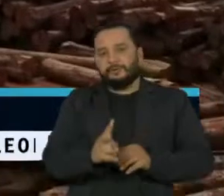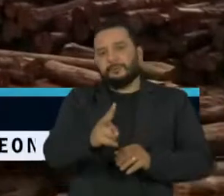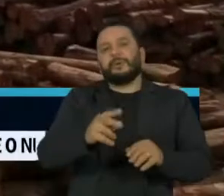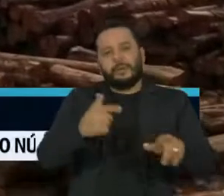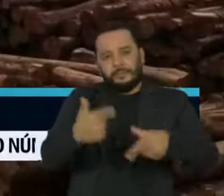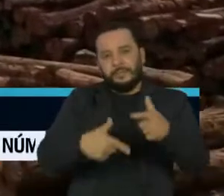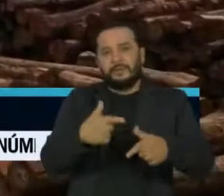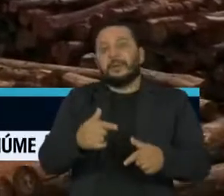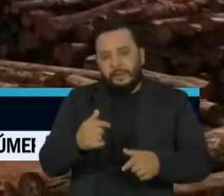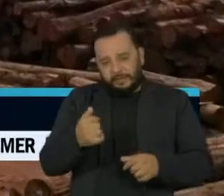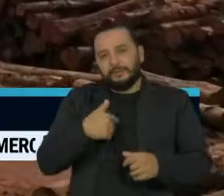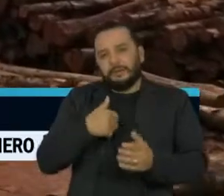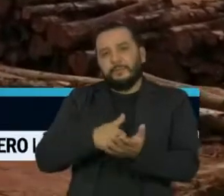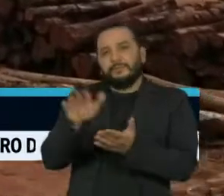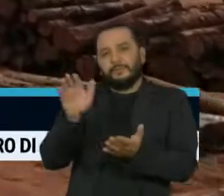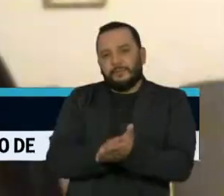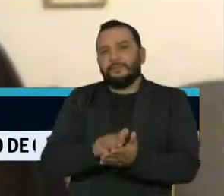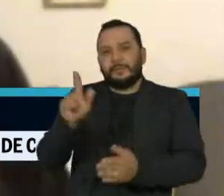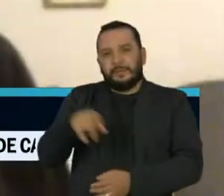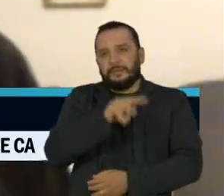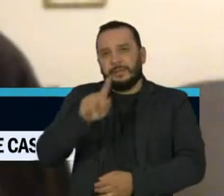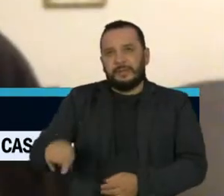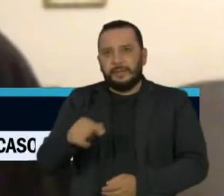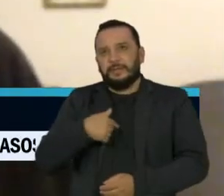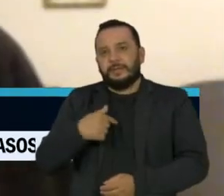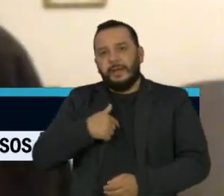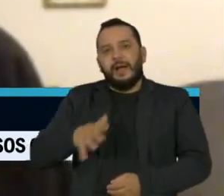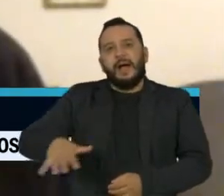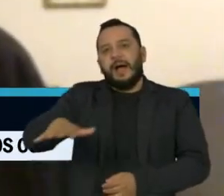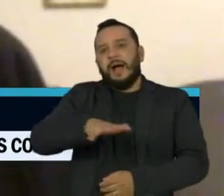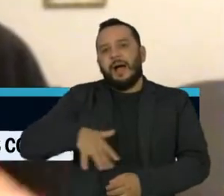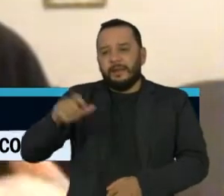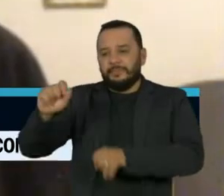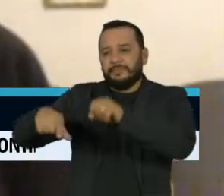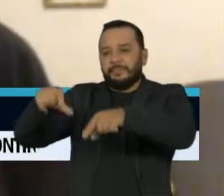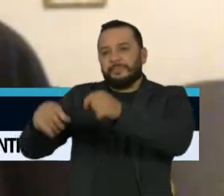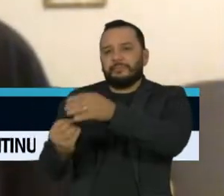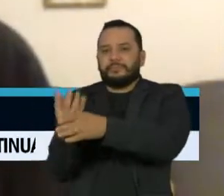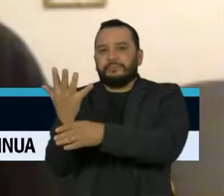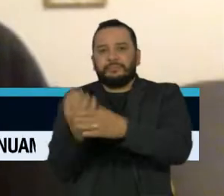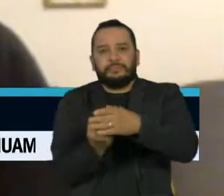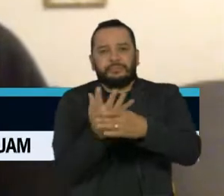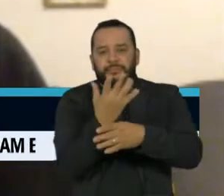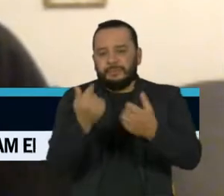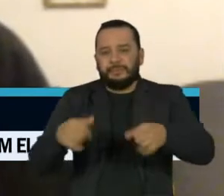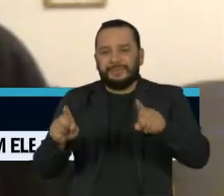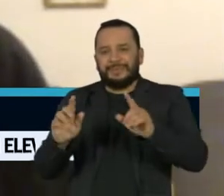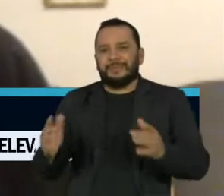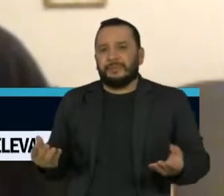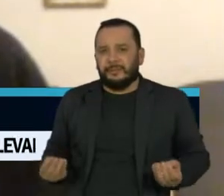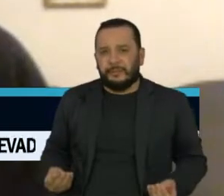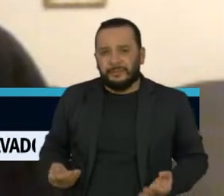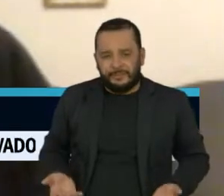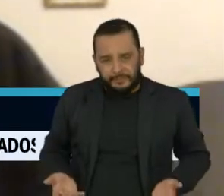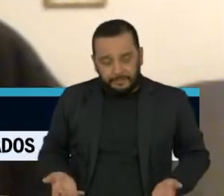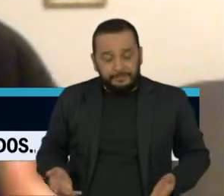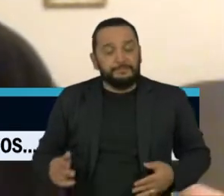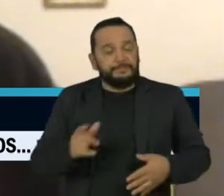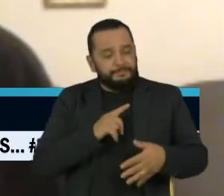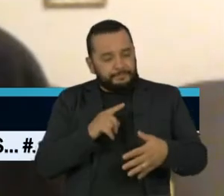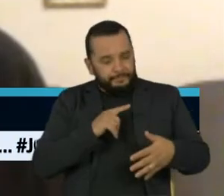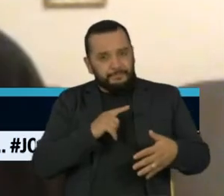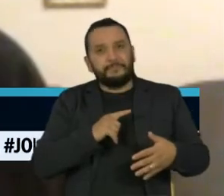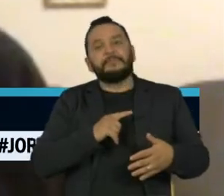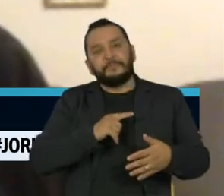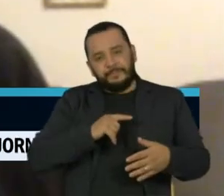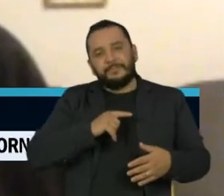impedindo o reflorestamento de áreas desmatadas. Não bastasse o que faz na Amazônia, no Pantanal, também mirou, né, para